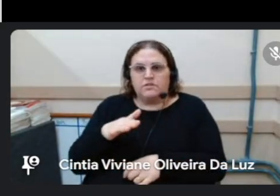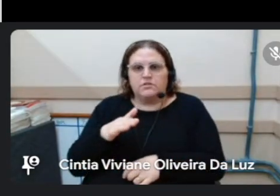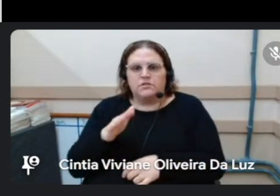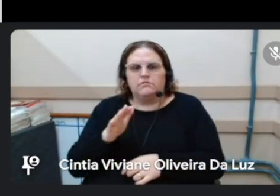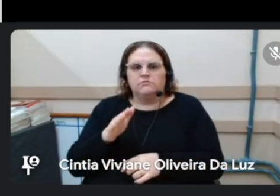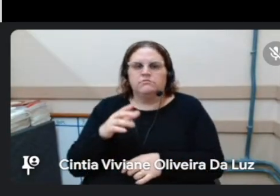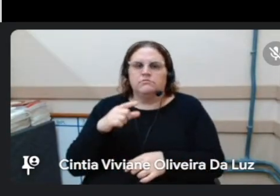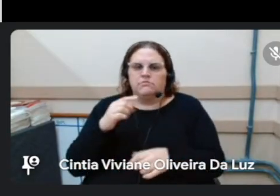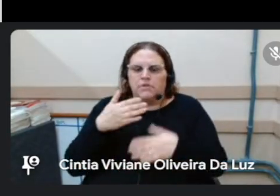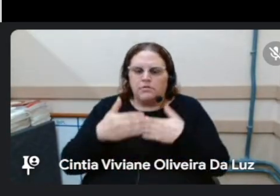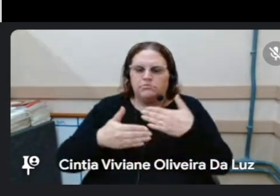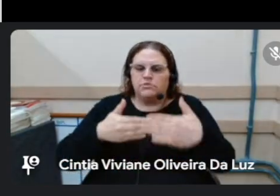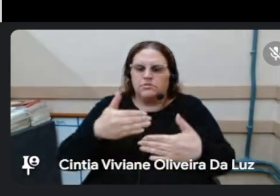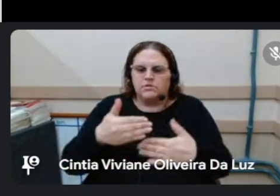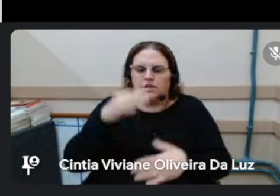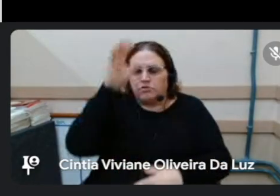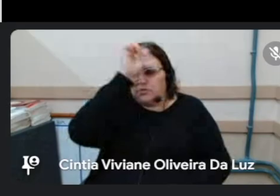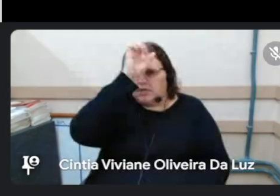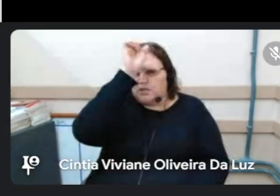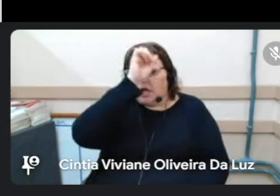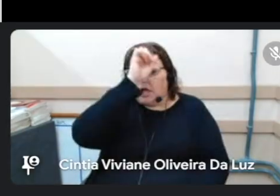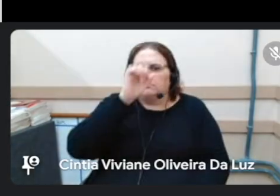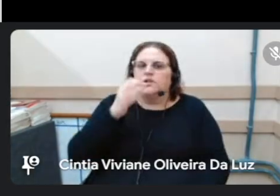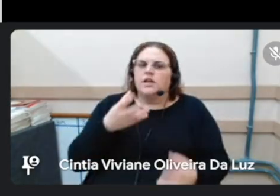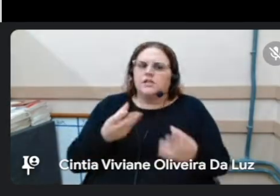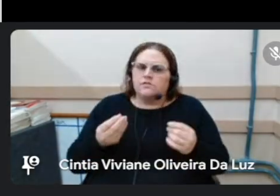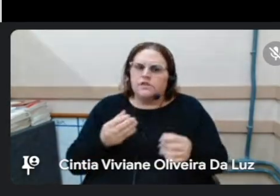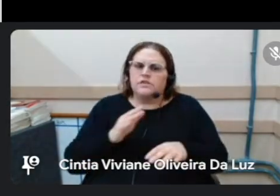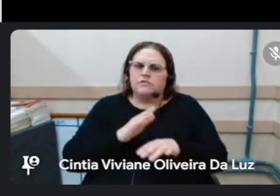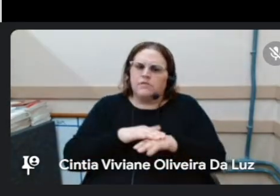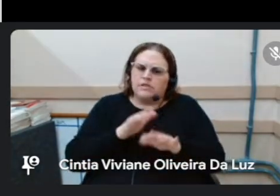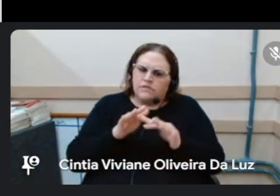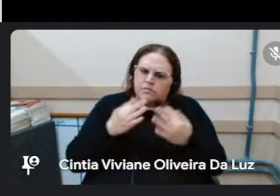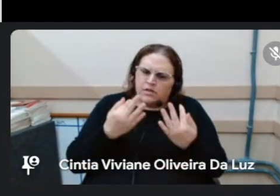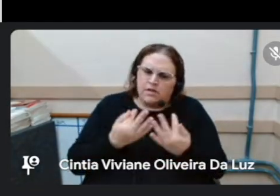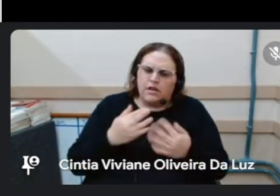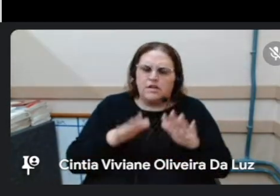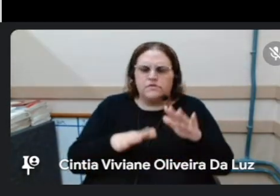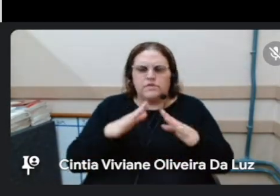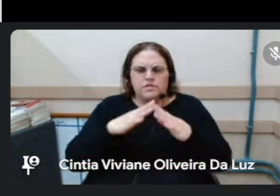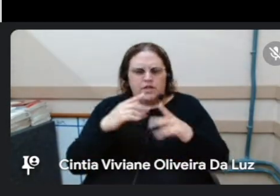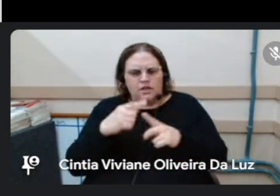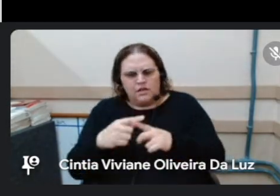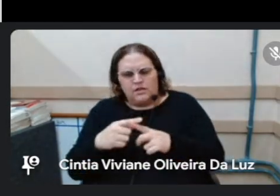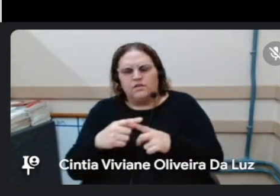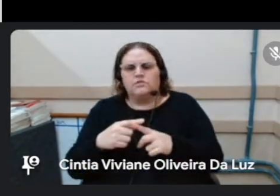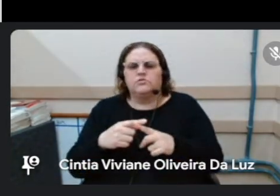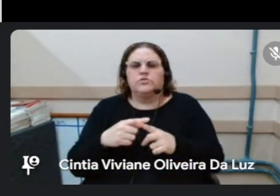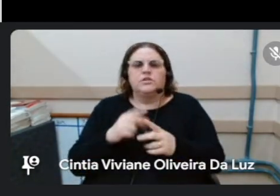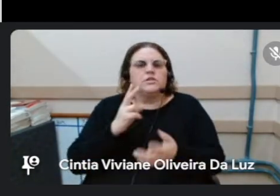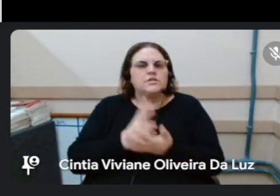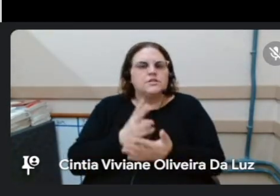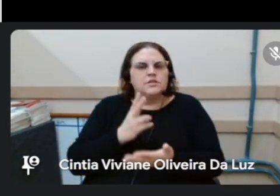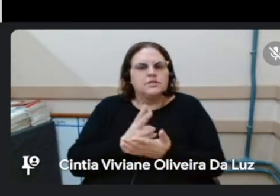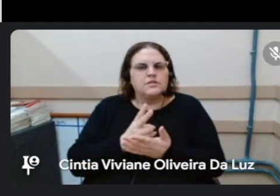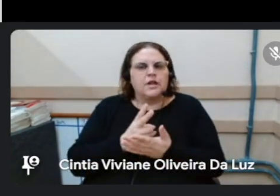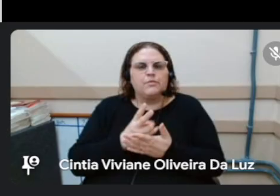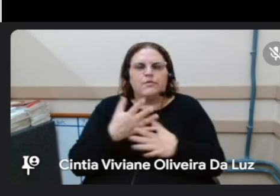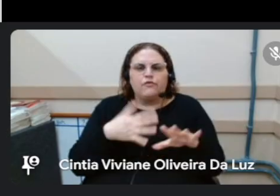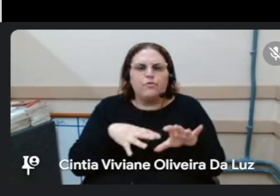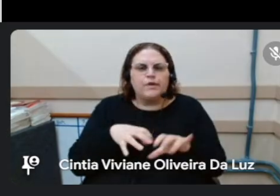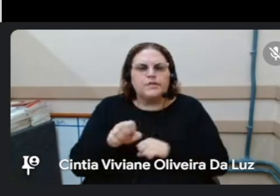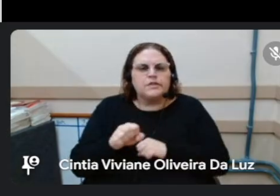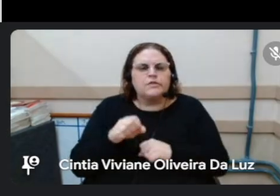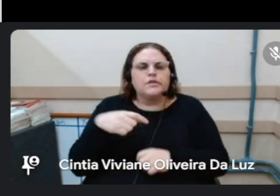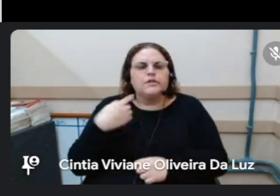processo de aprendizado muitas vezes muitas vezes da igreja sempre numa formação que a gente costuma